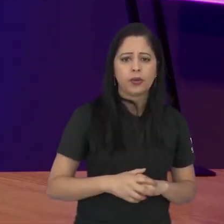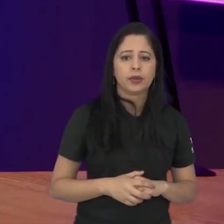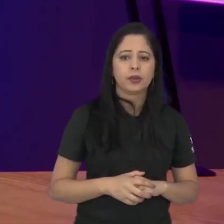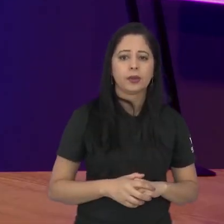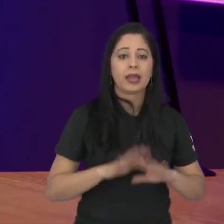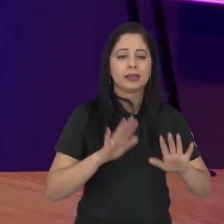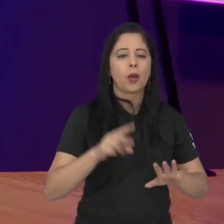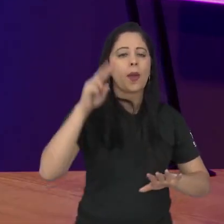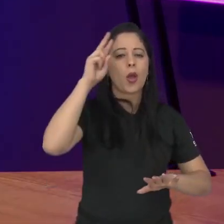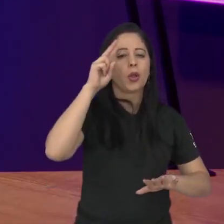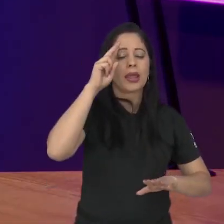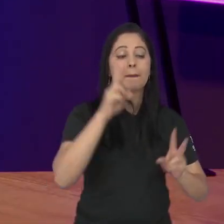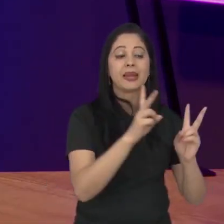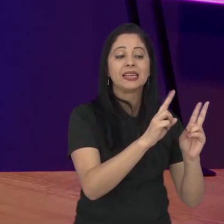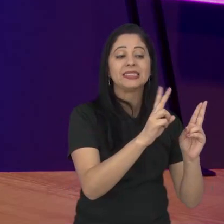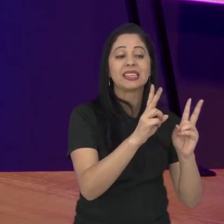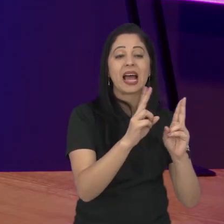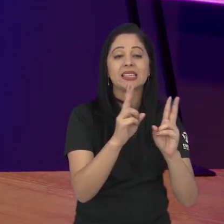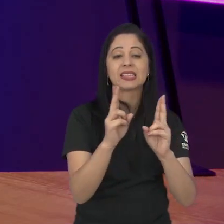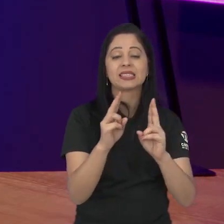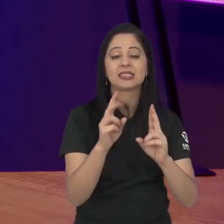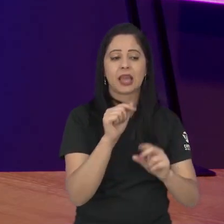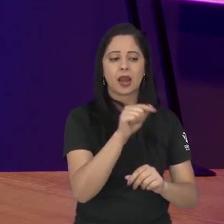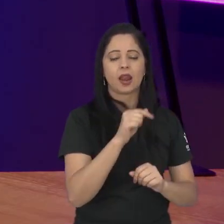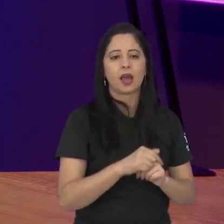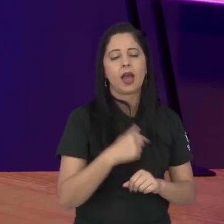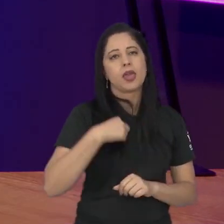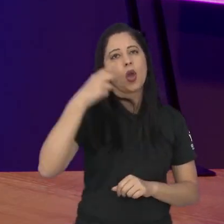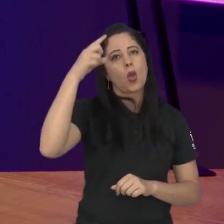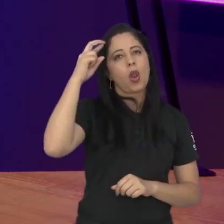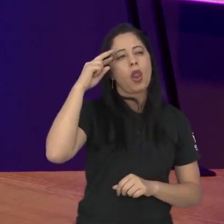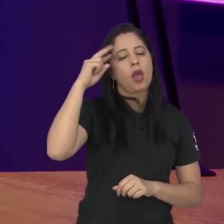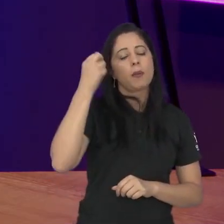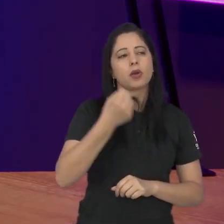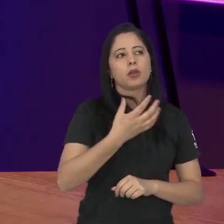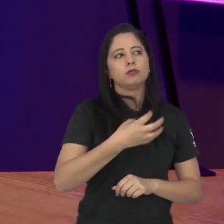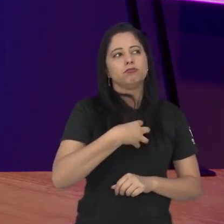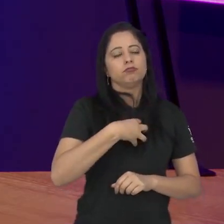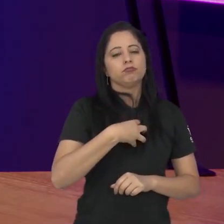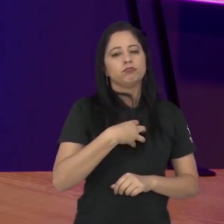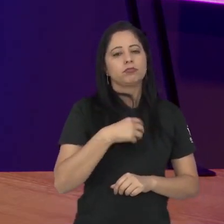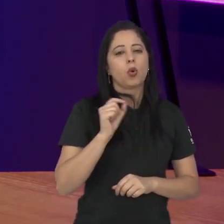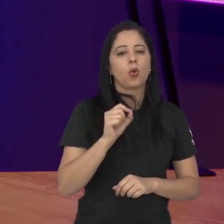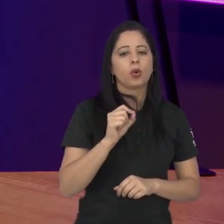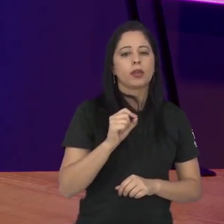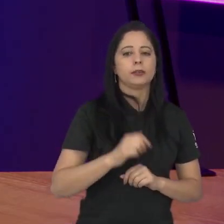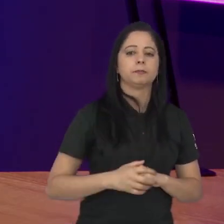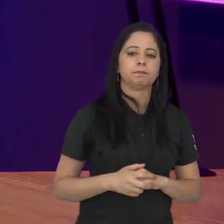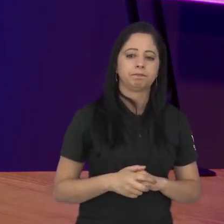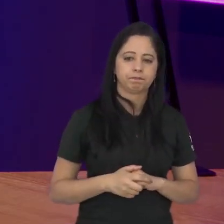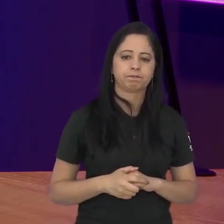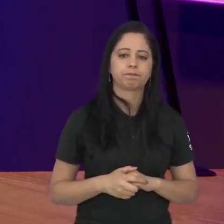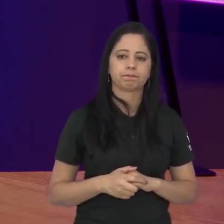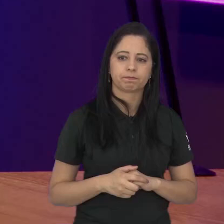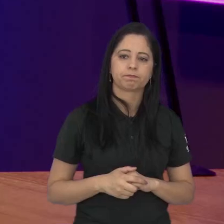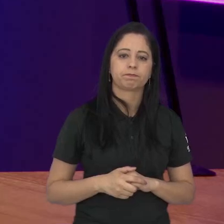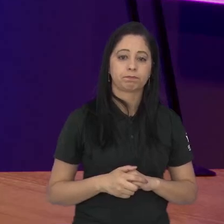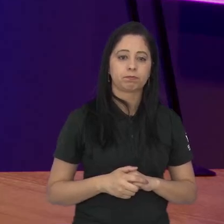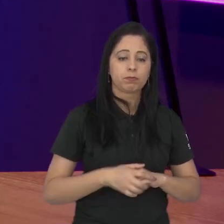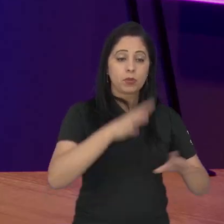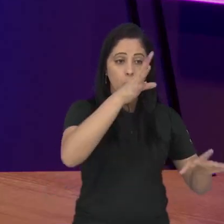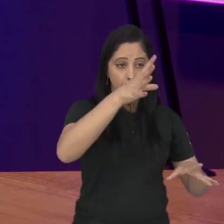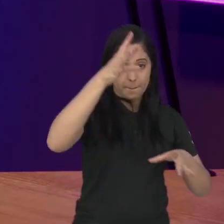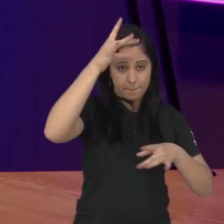lembrando de Sweet Tooth, algo que me marcou bastante foi que assim, para sobreviver,